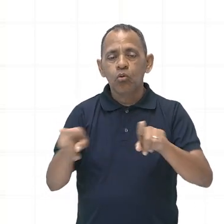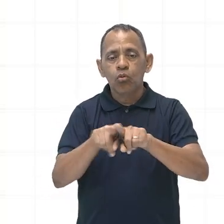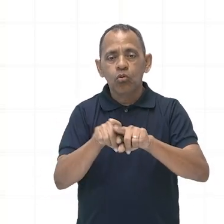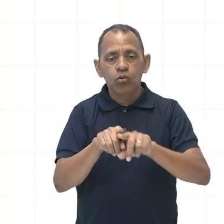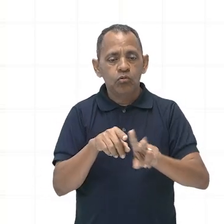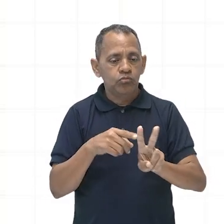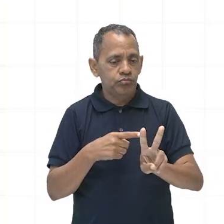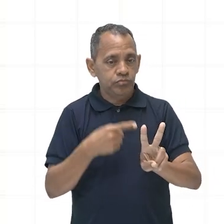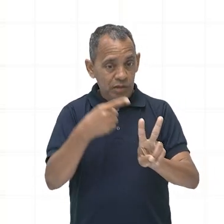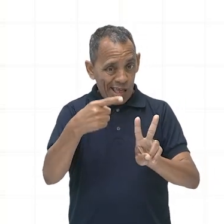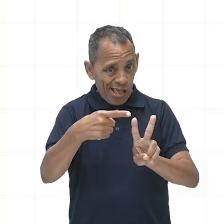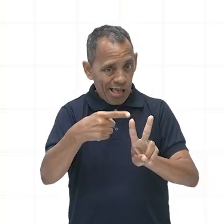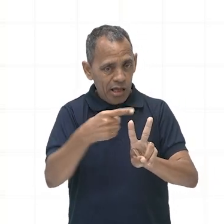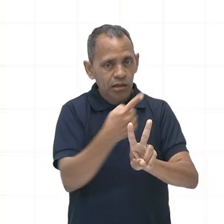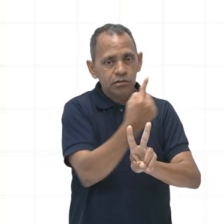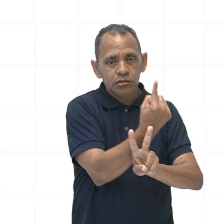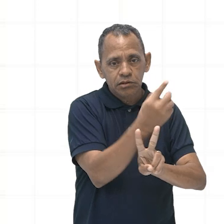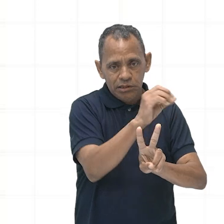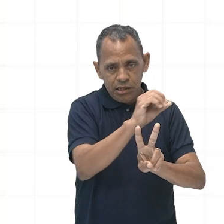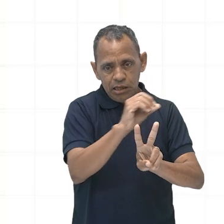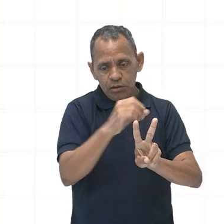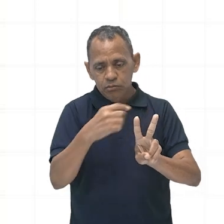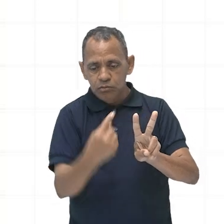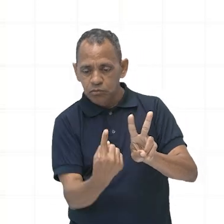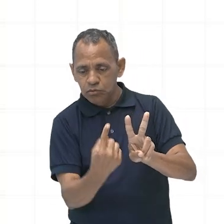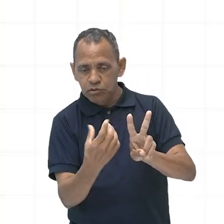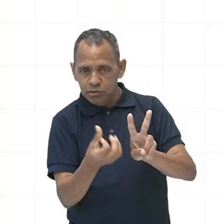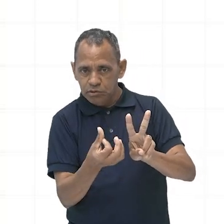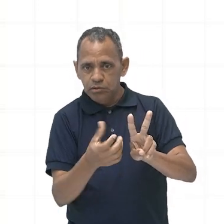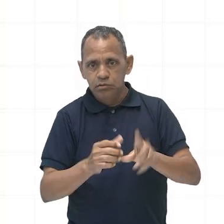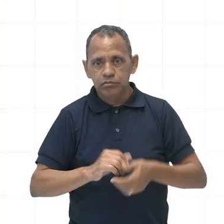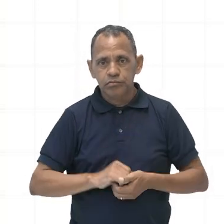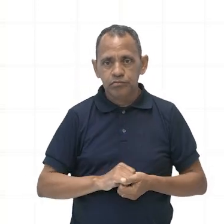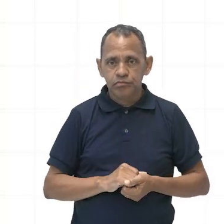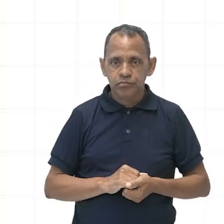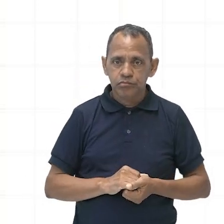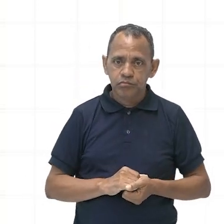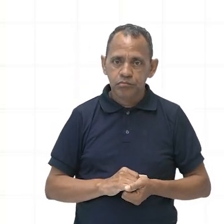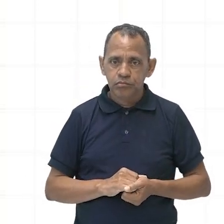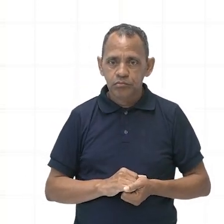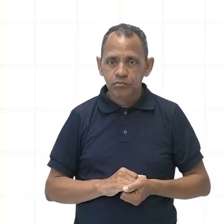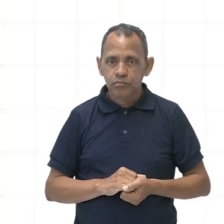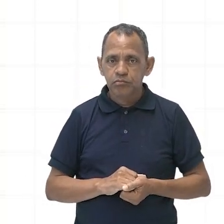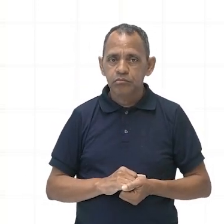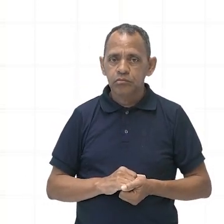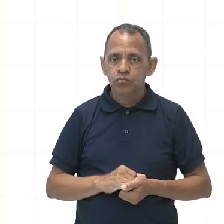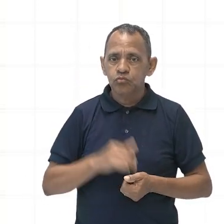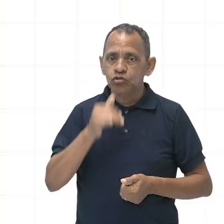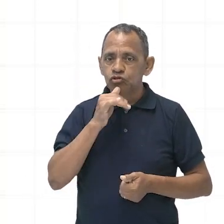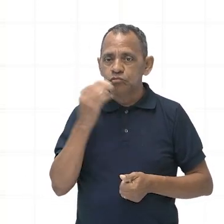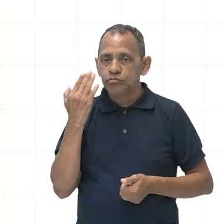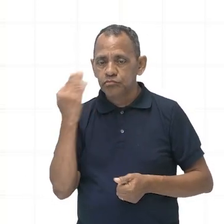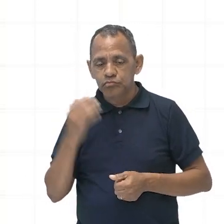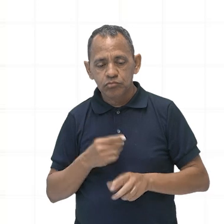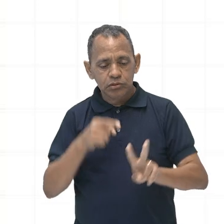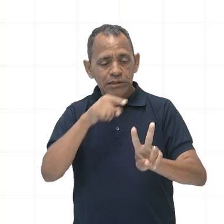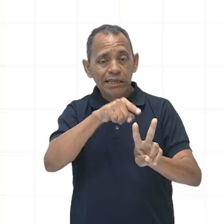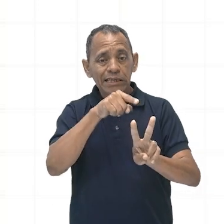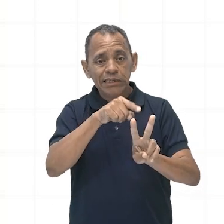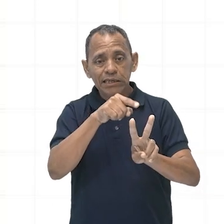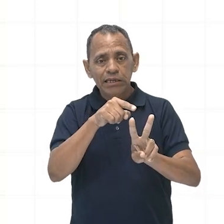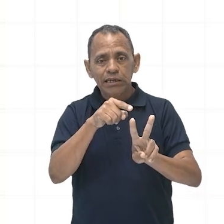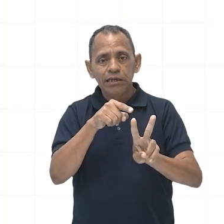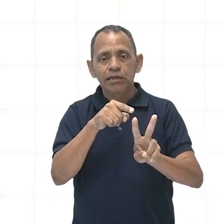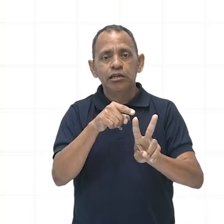décima de 16. Certo? Aqui, quando não aparece, é 2. Tudo